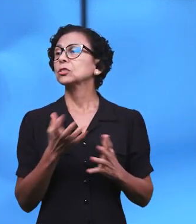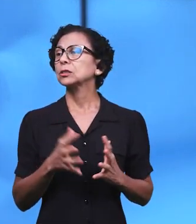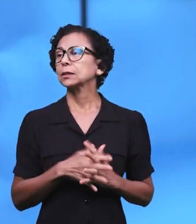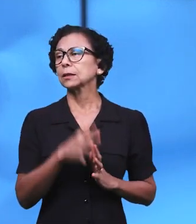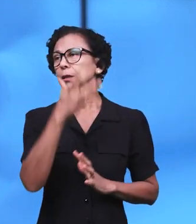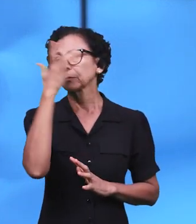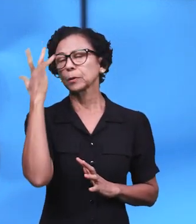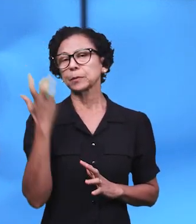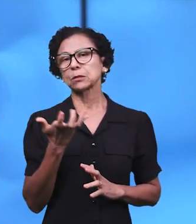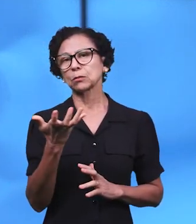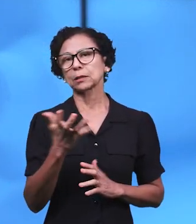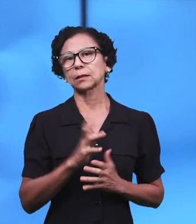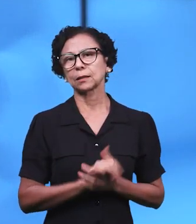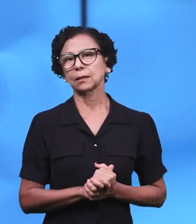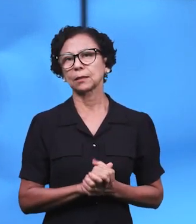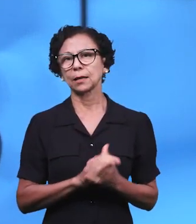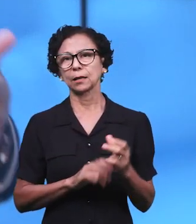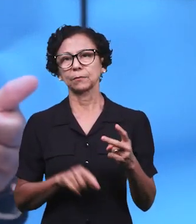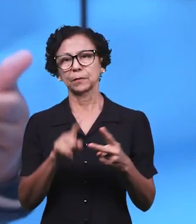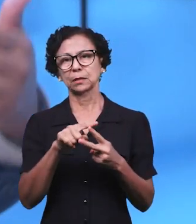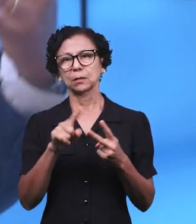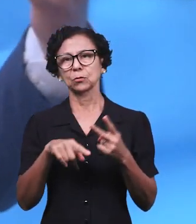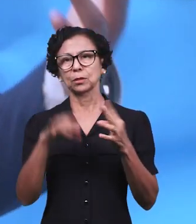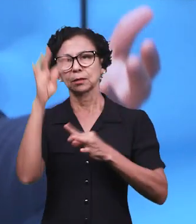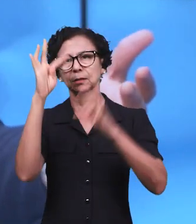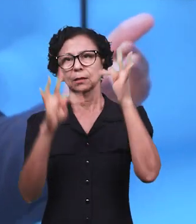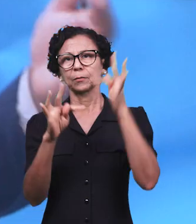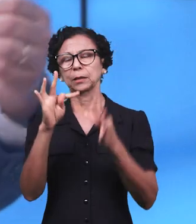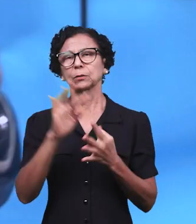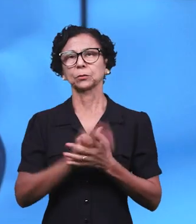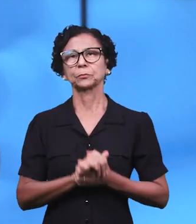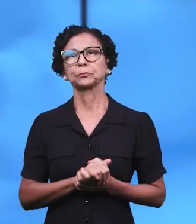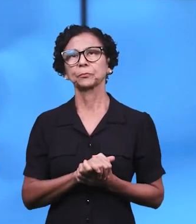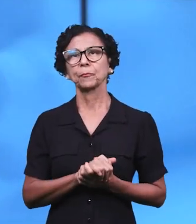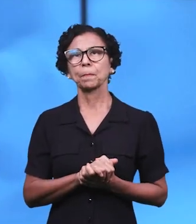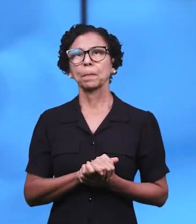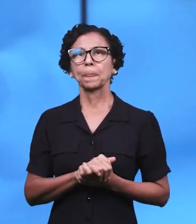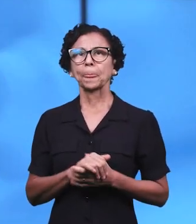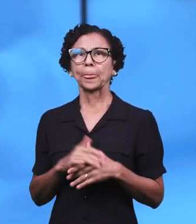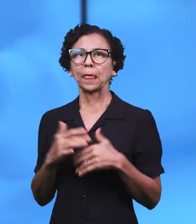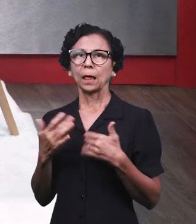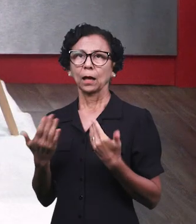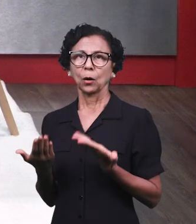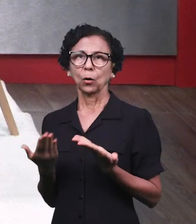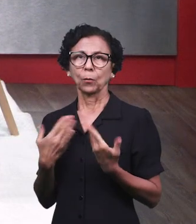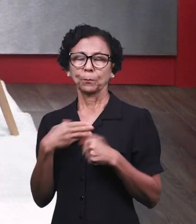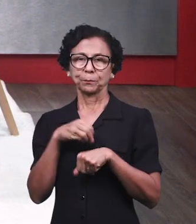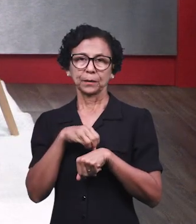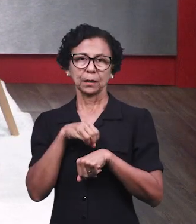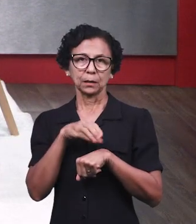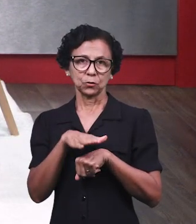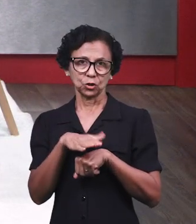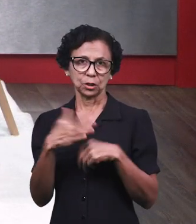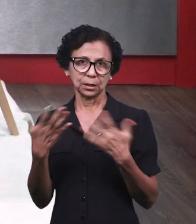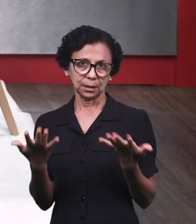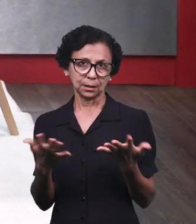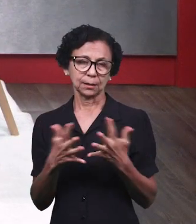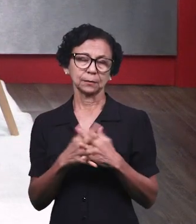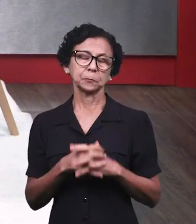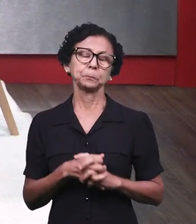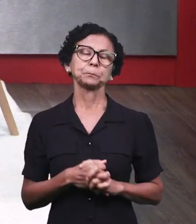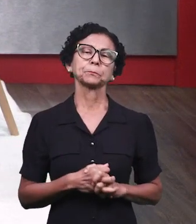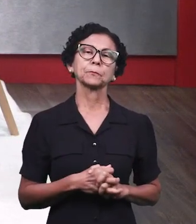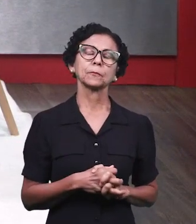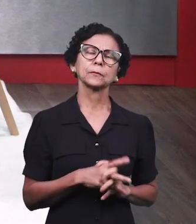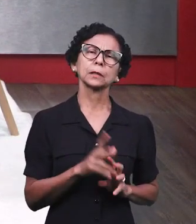pode dar sobre uma pessoa que quer, então, fazer essa faceta ou lente de contato? A orientação que eu posso